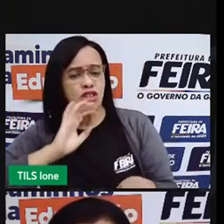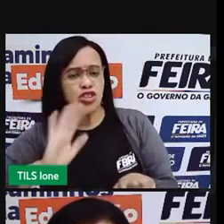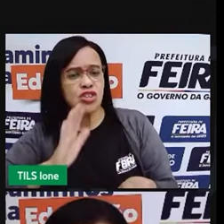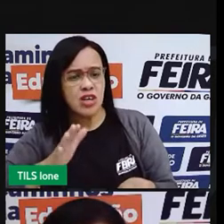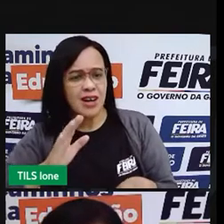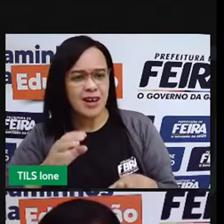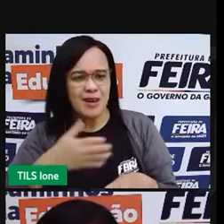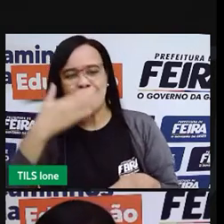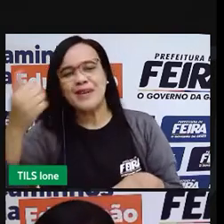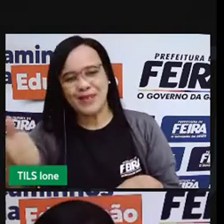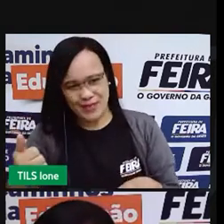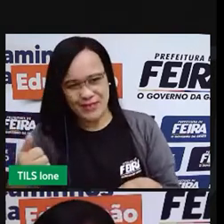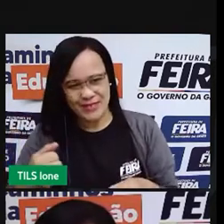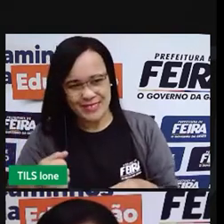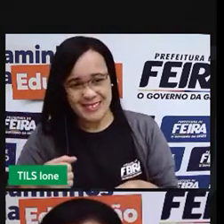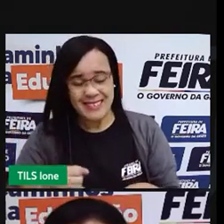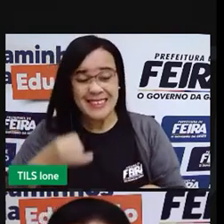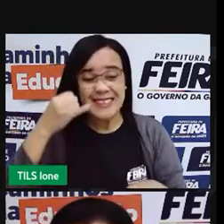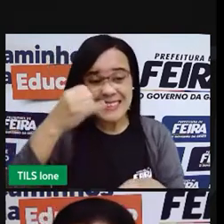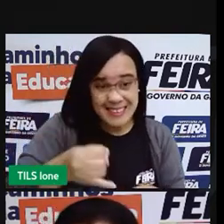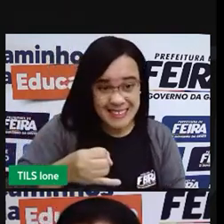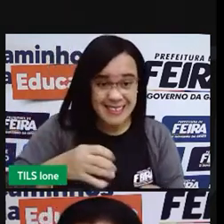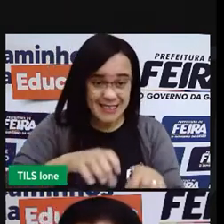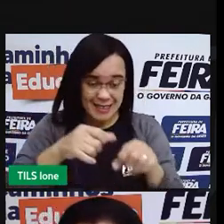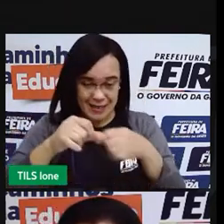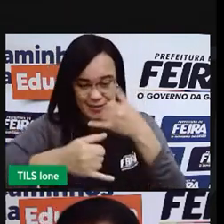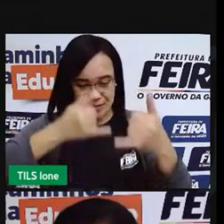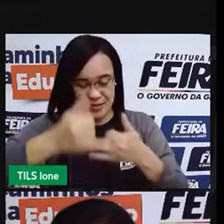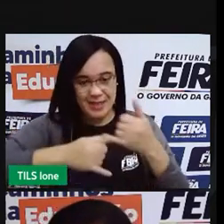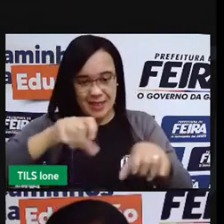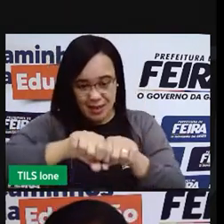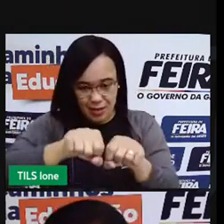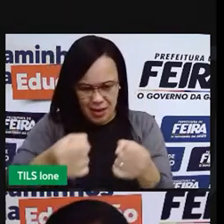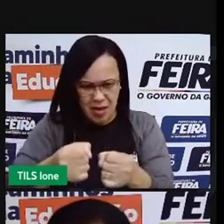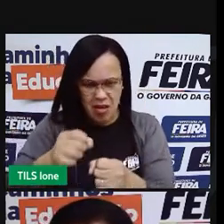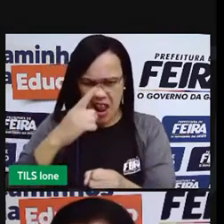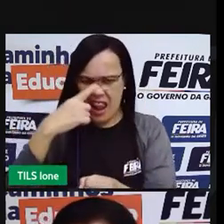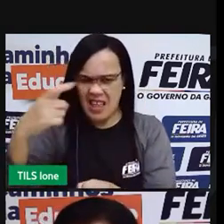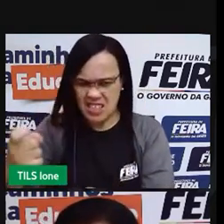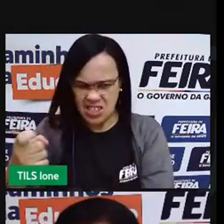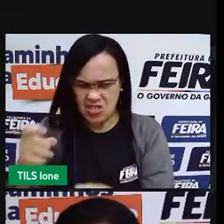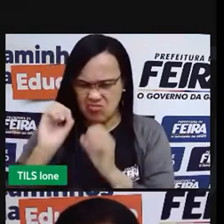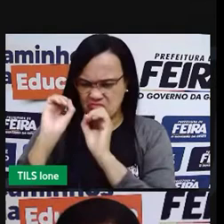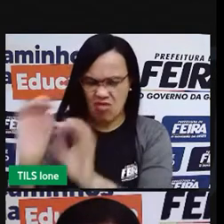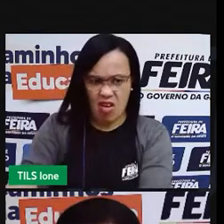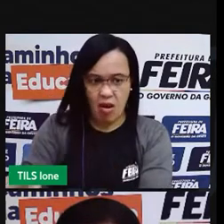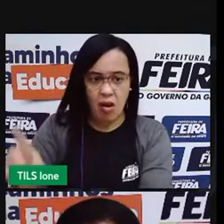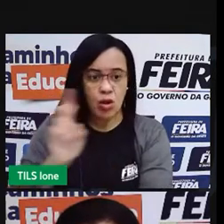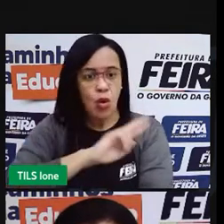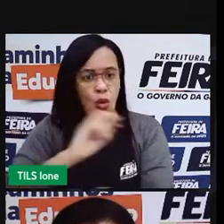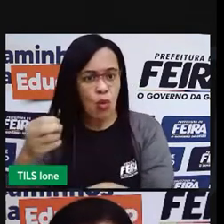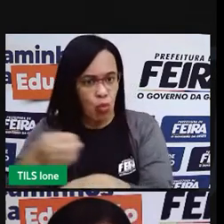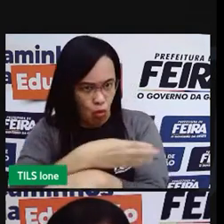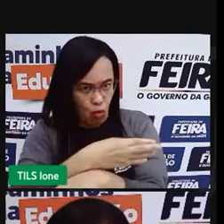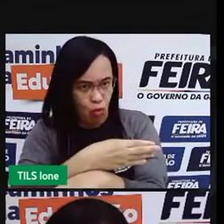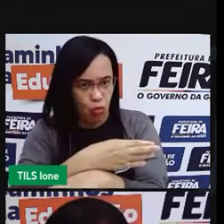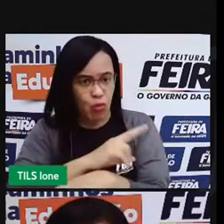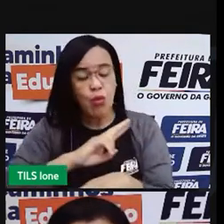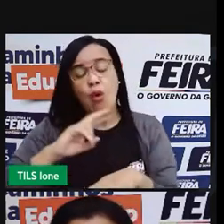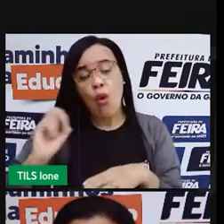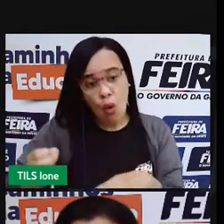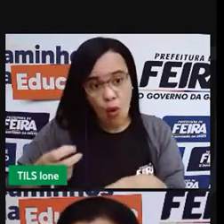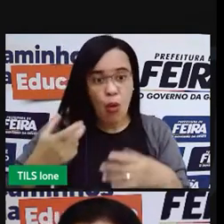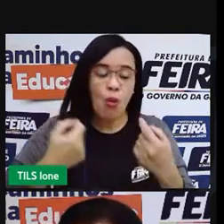Se o brinquedo está quebrado, ao invés de jogar fora e comprar um outro, será que